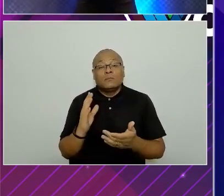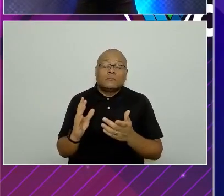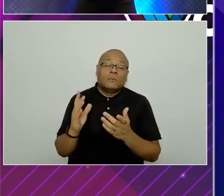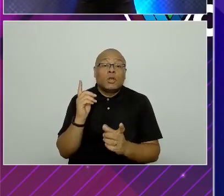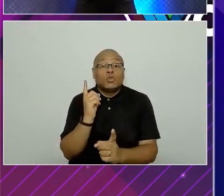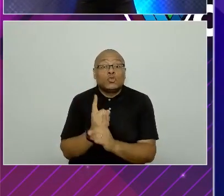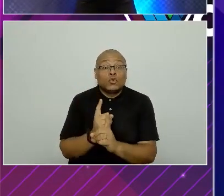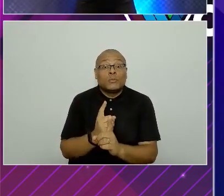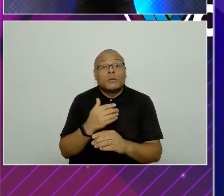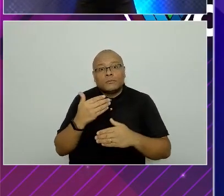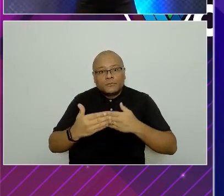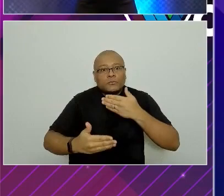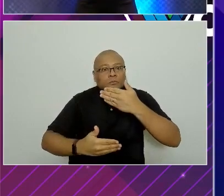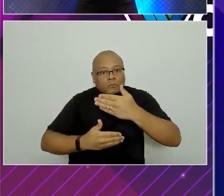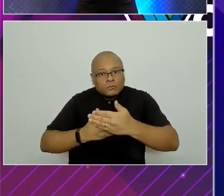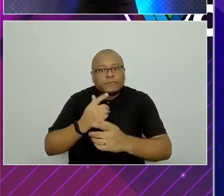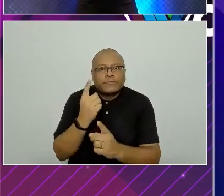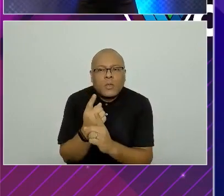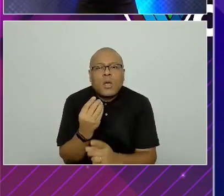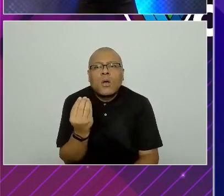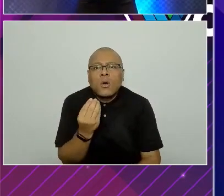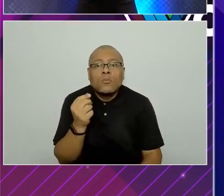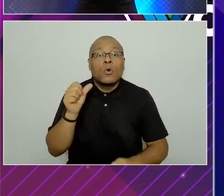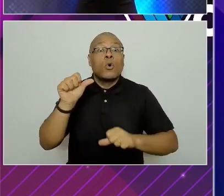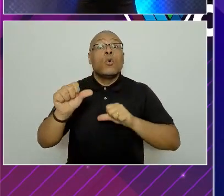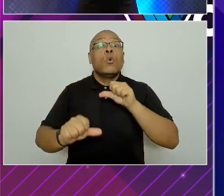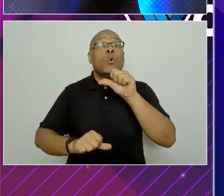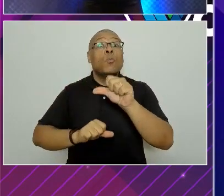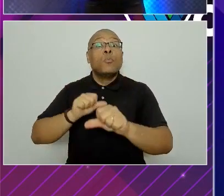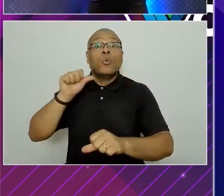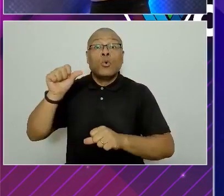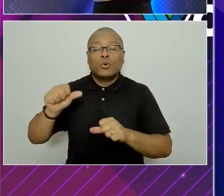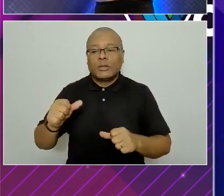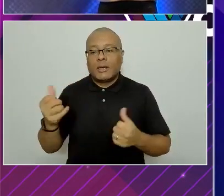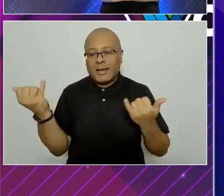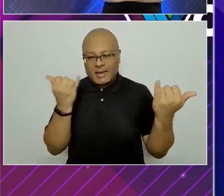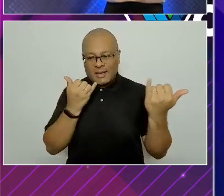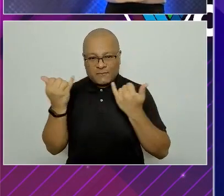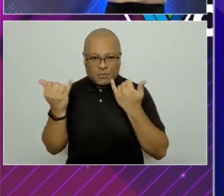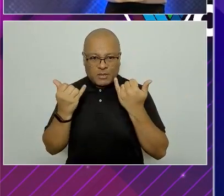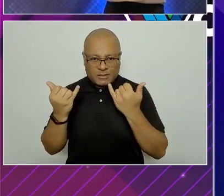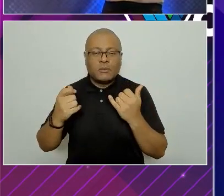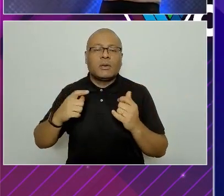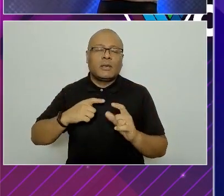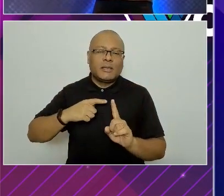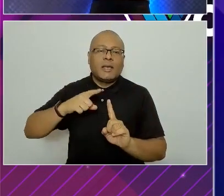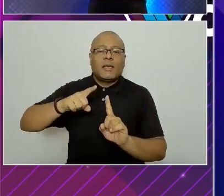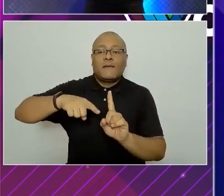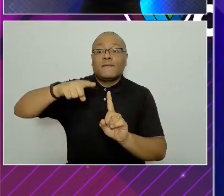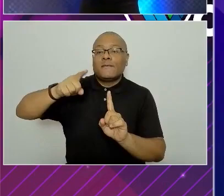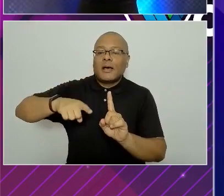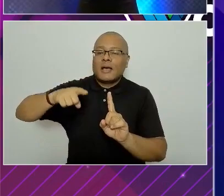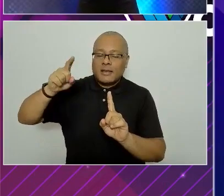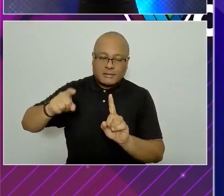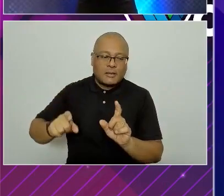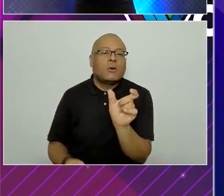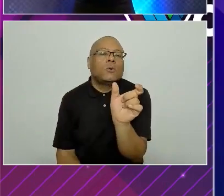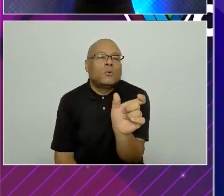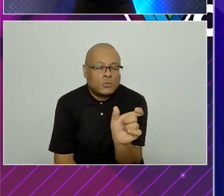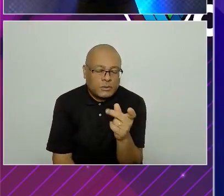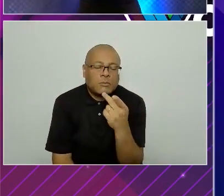foram percebendo, né? Como que a gente consegue trazer variações, né? Até um termo que eles trazem